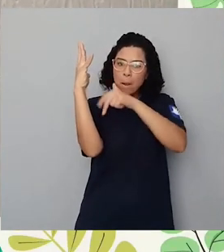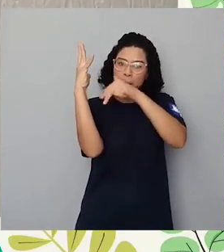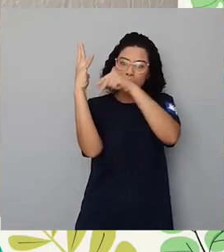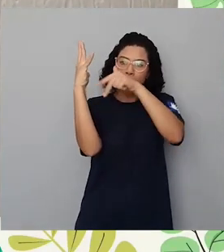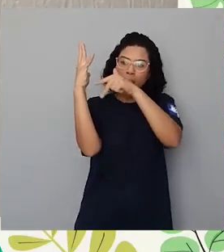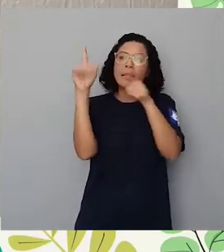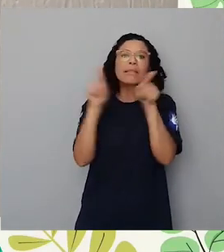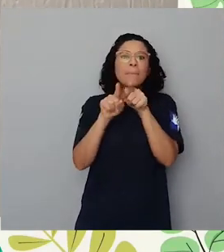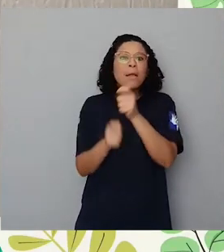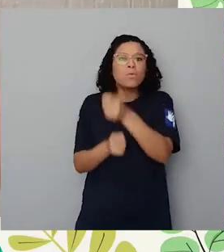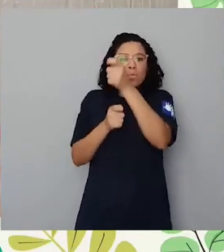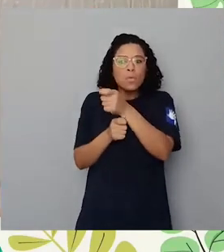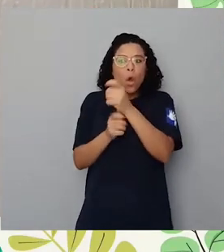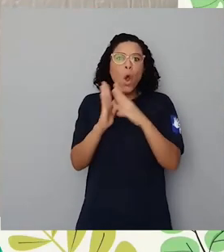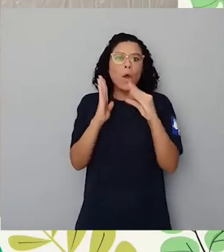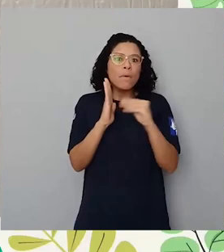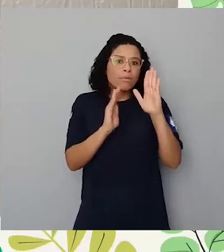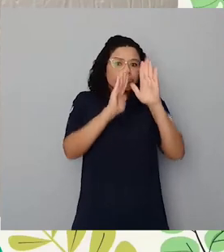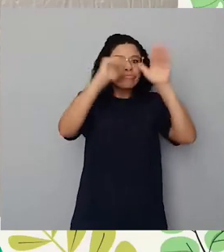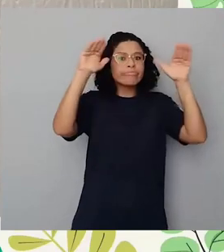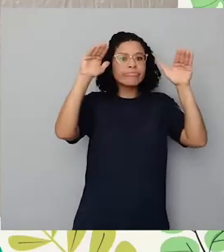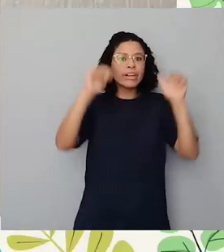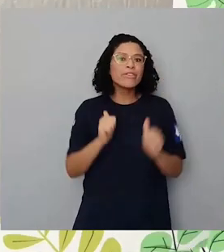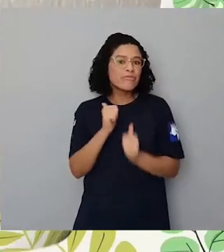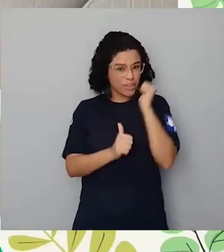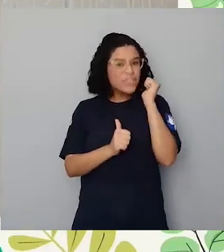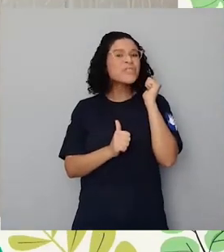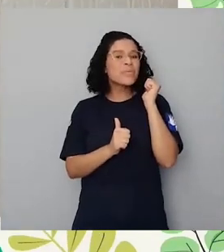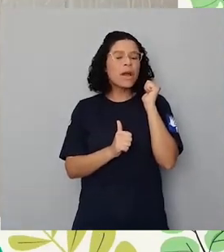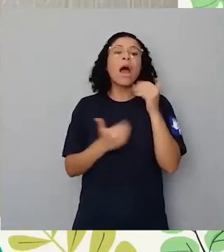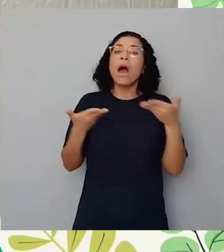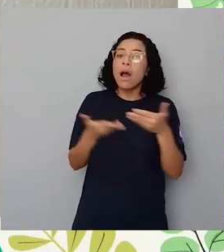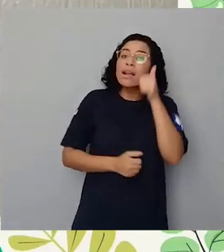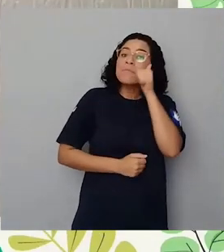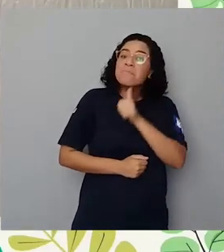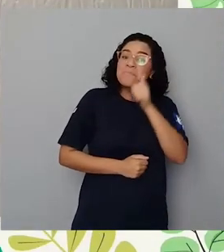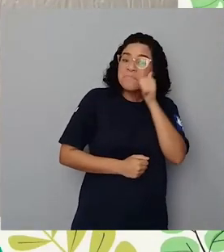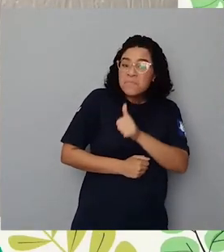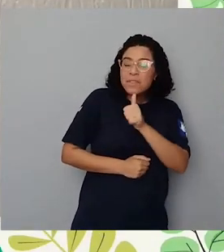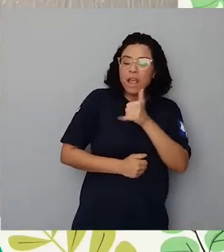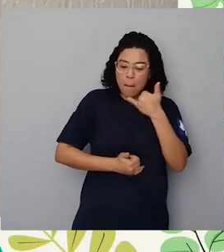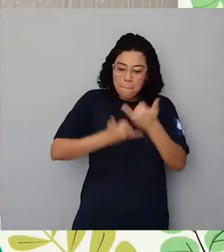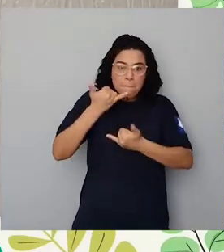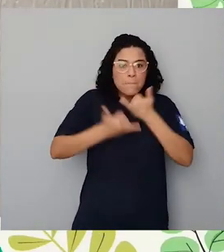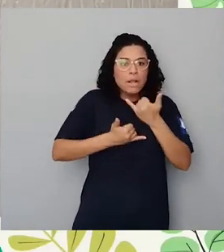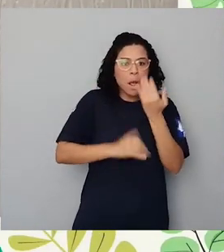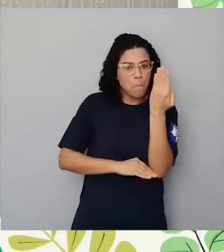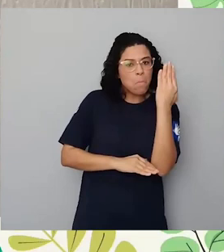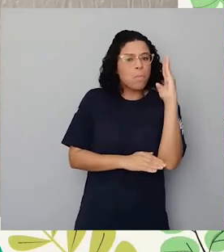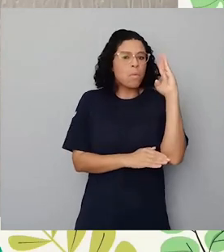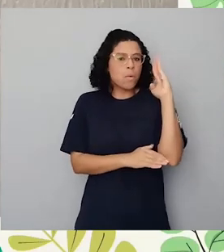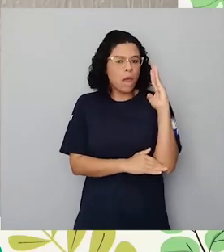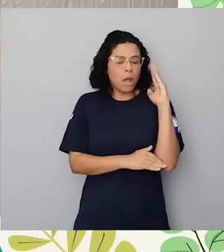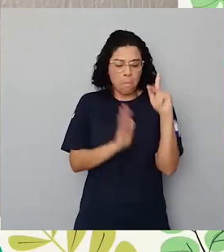brincar de pescaria, imitar os adultos, jogar futebol. As meninas gostam de fazer bonecas